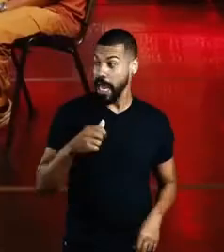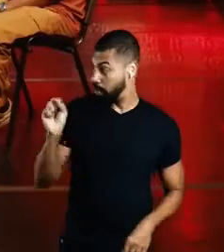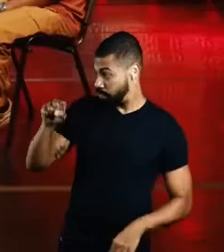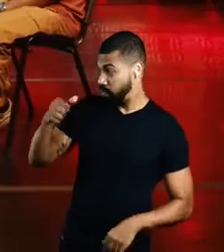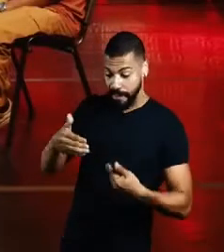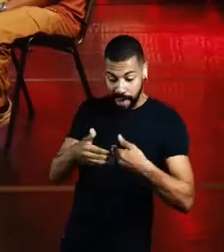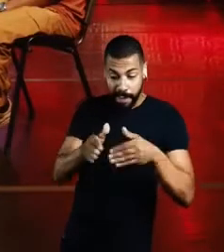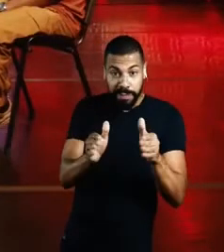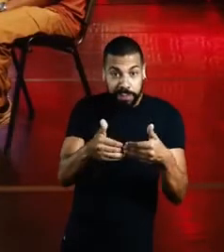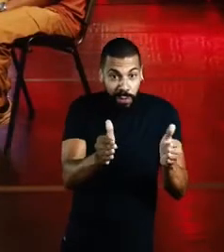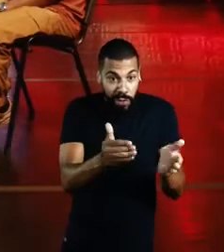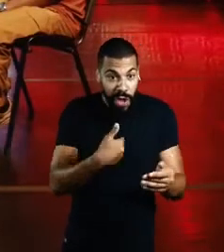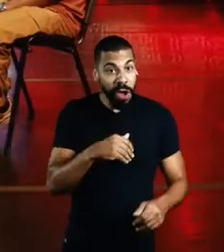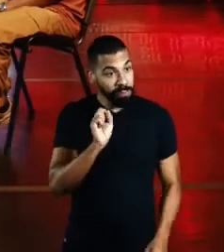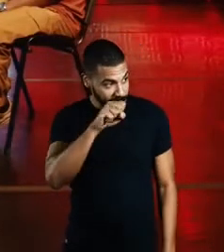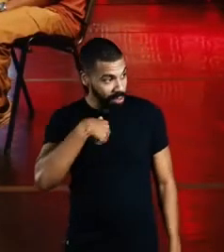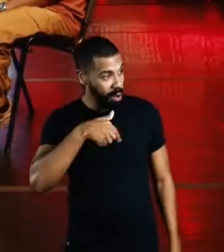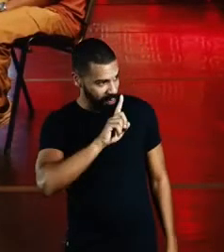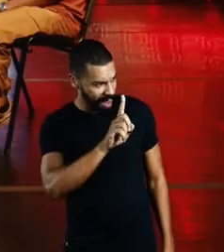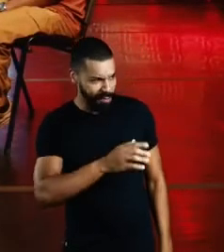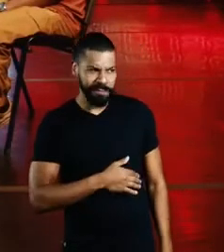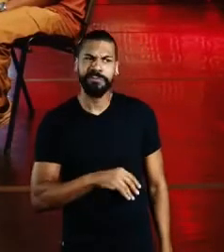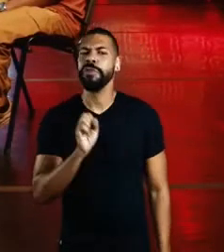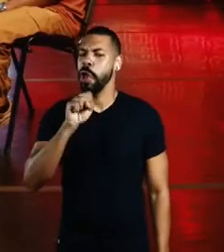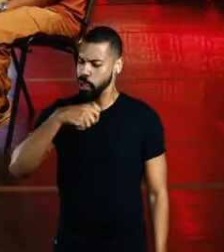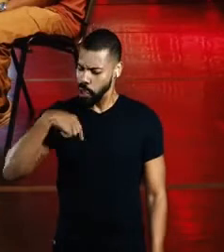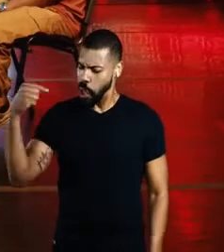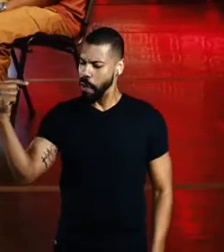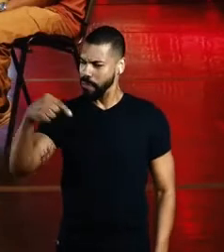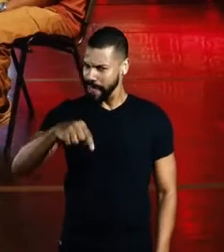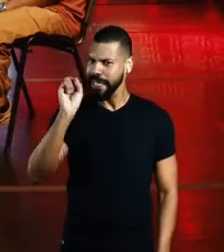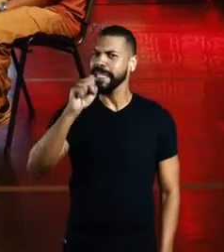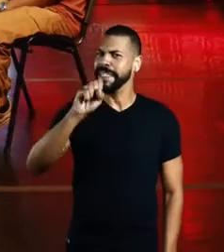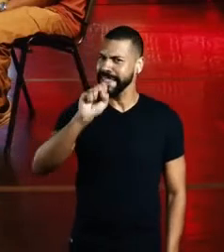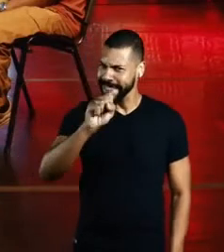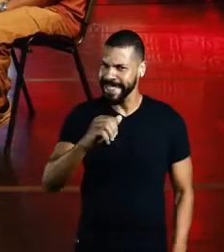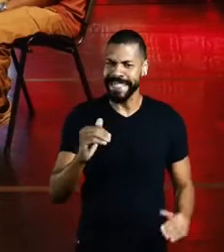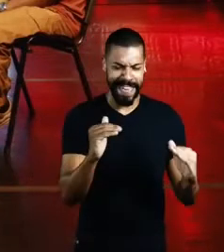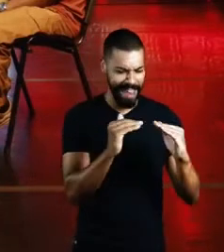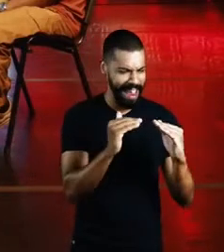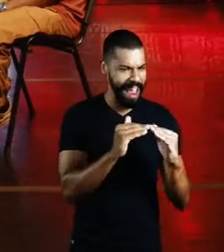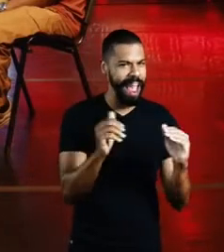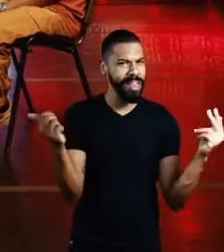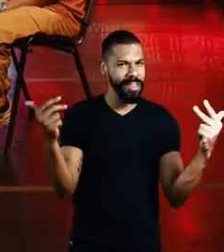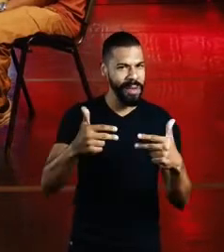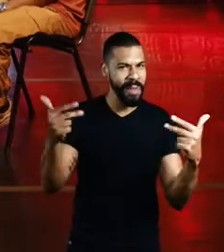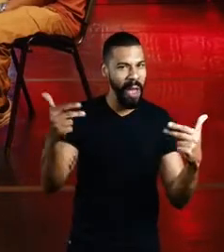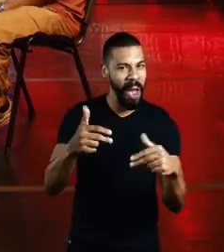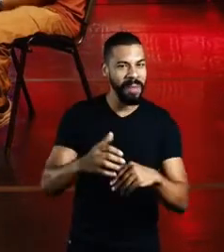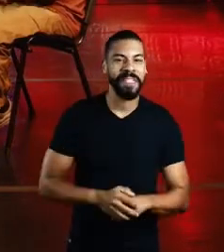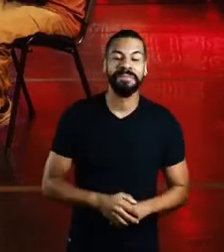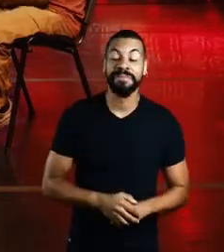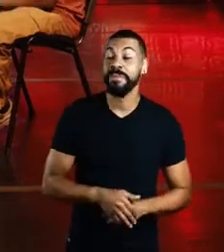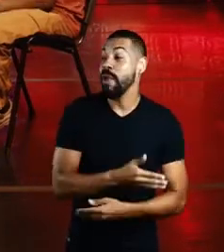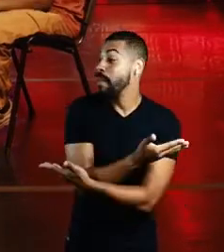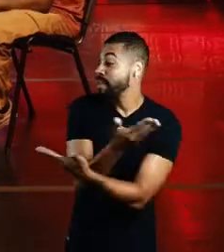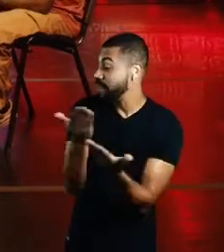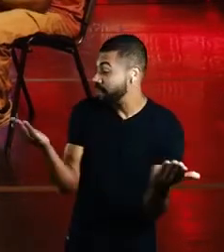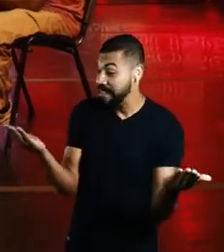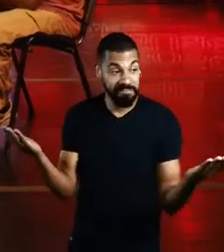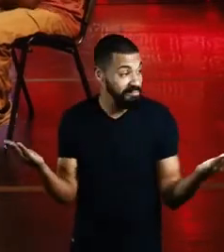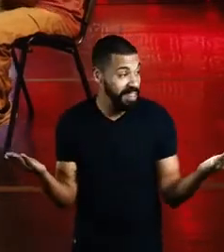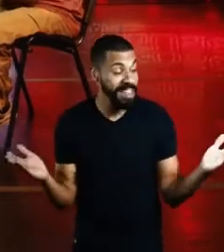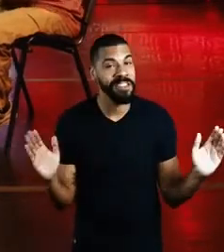Sim, você falou. Você acha que eu não vi na inauguração do hip hop aqui na Bela Vista? Deixa eu lá ver o que é isso daí. Porque vocês são importantes. Então,